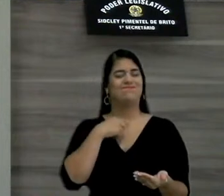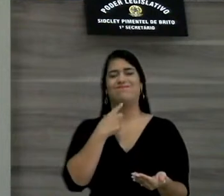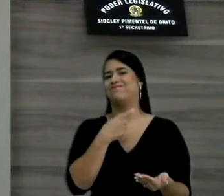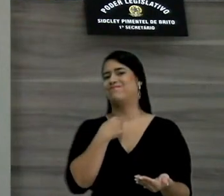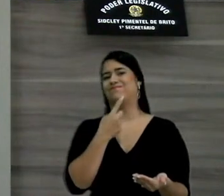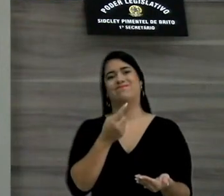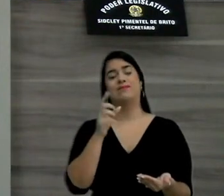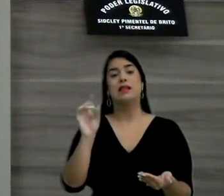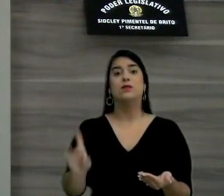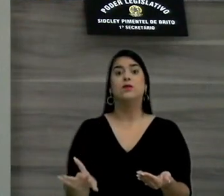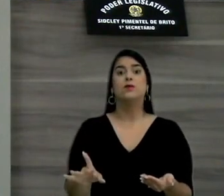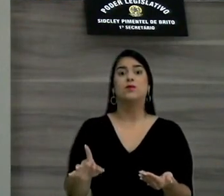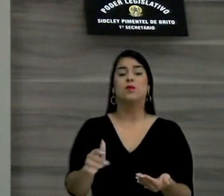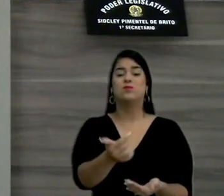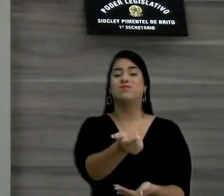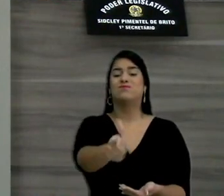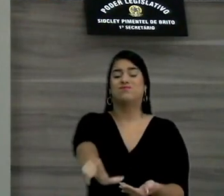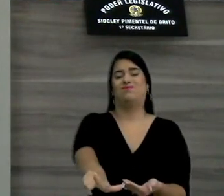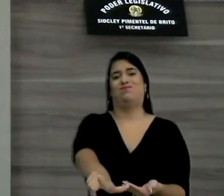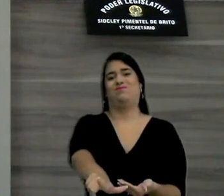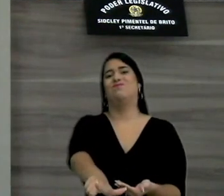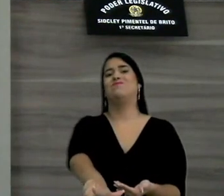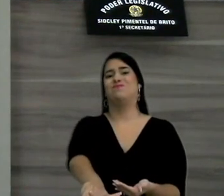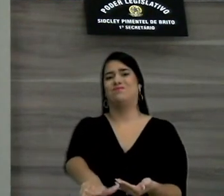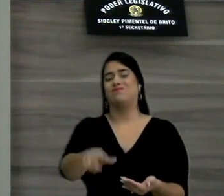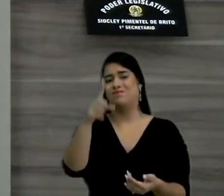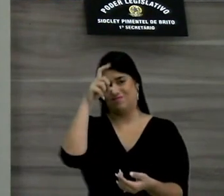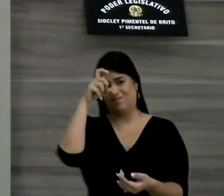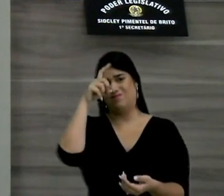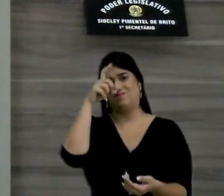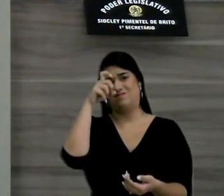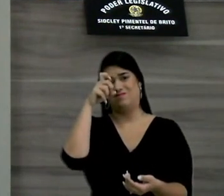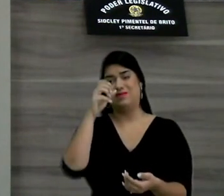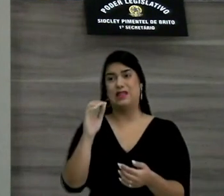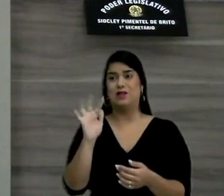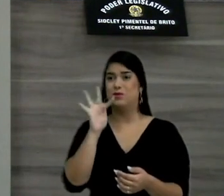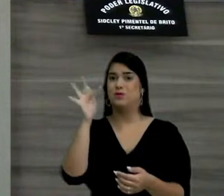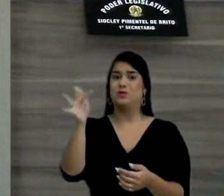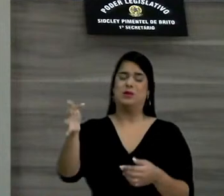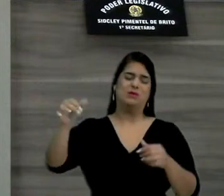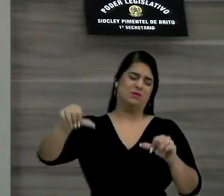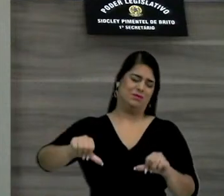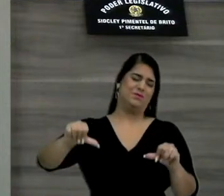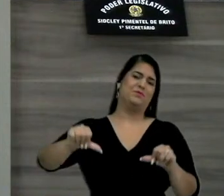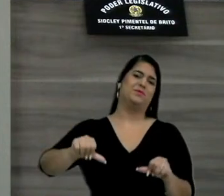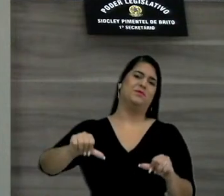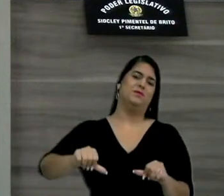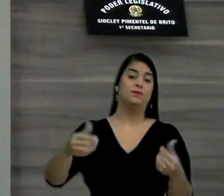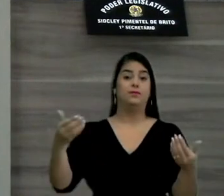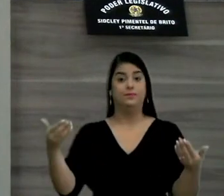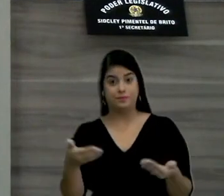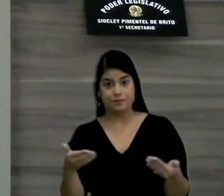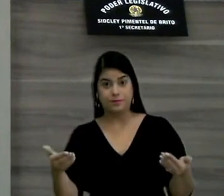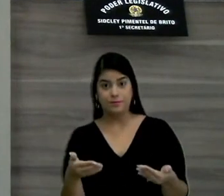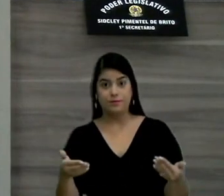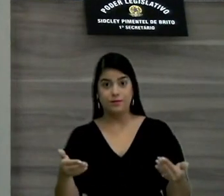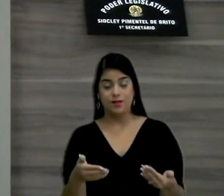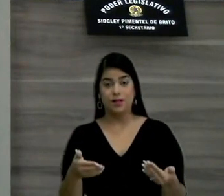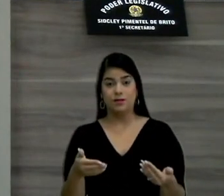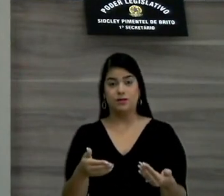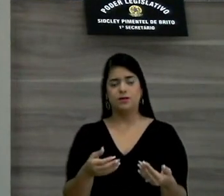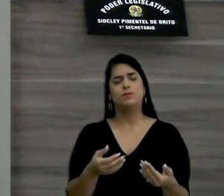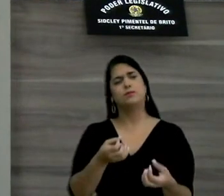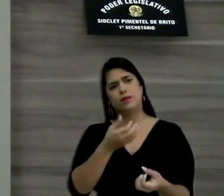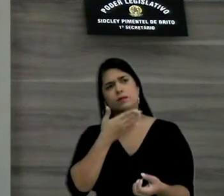que tal situação é Irreversível e a tendência a de piora que porém o quadro dele está estável e já poderia estar em